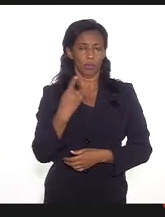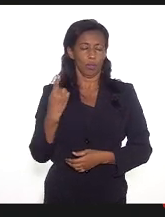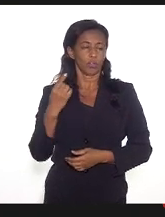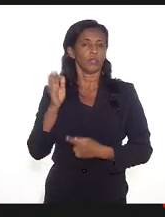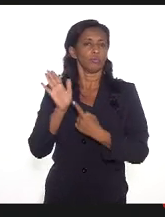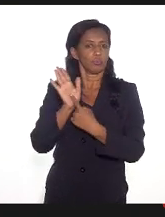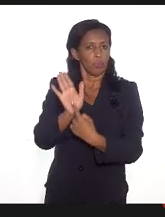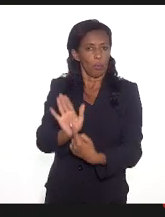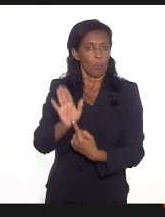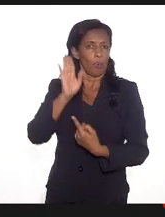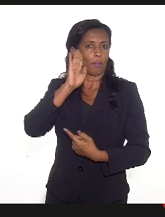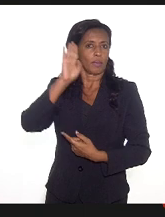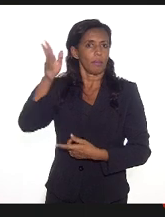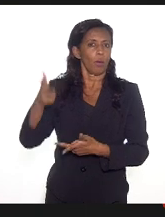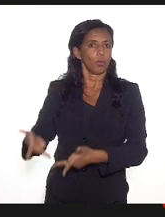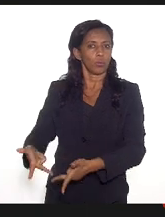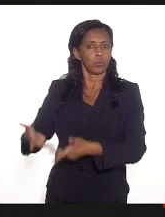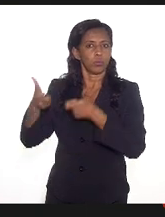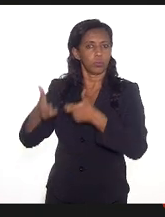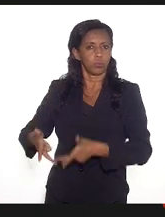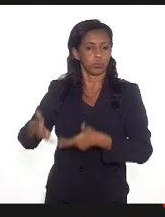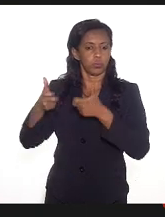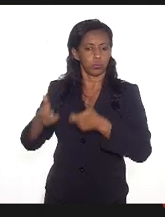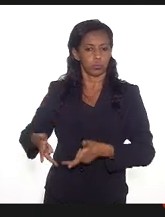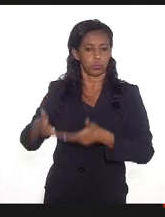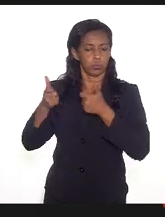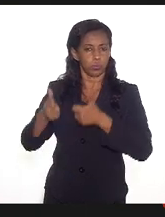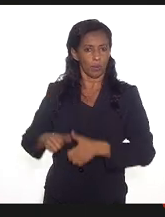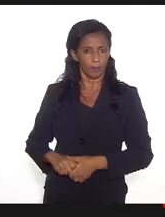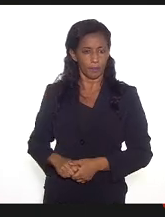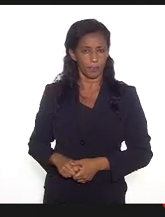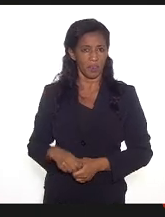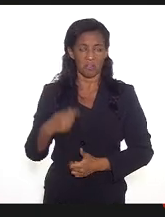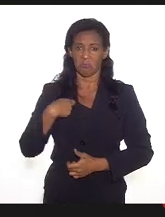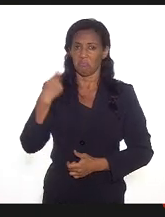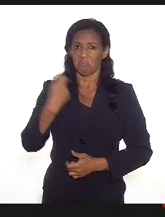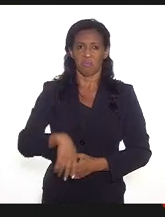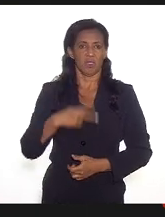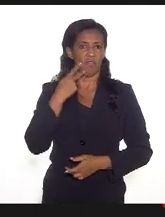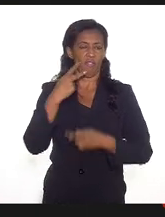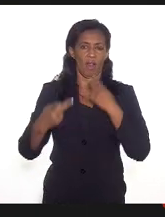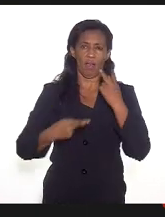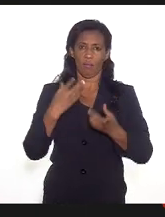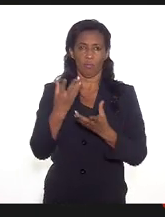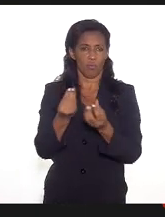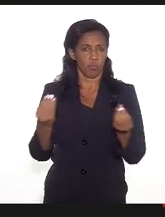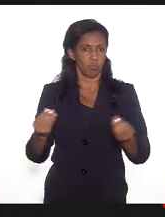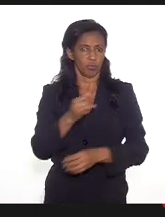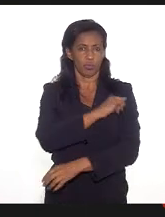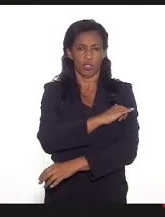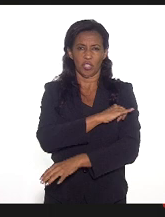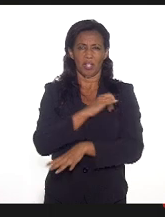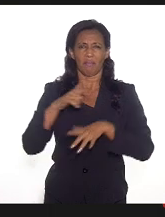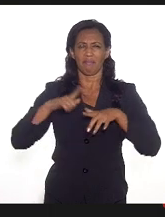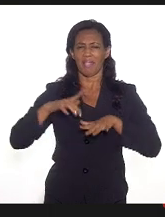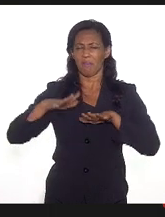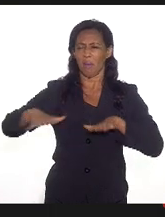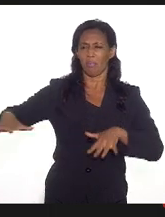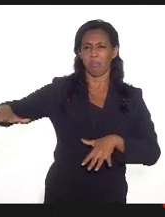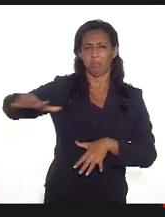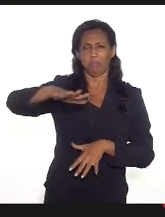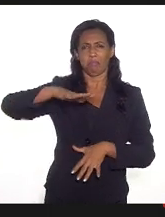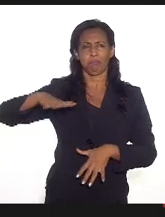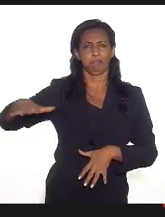fundamental, é a exploração e explotação offshore. Eu não preciso falar muito sobre isso. O Rio de Janeiro tem a maior bacia